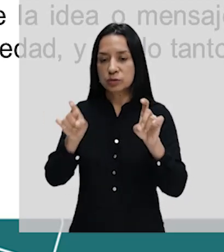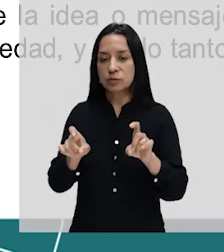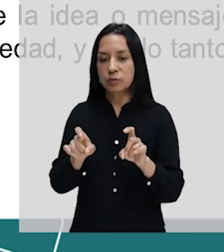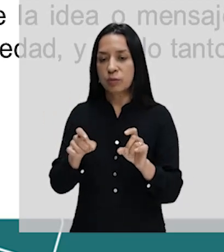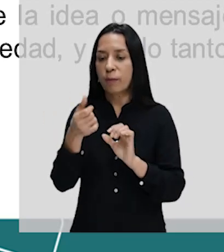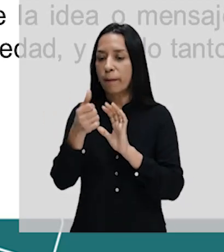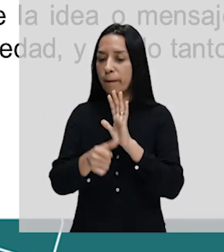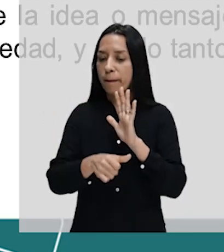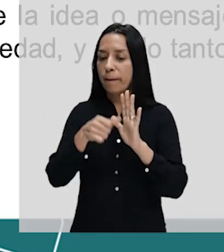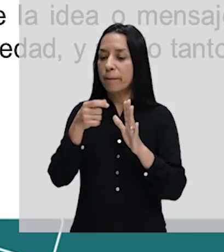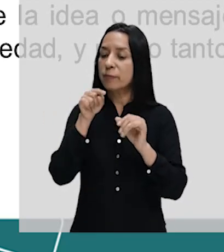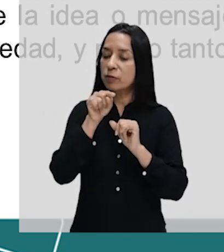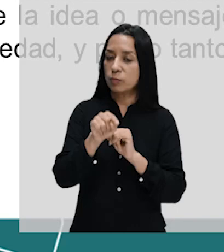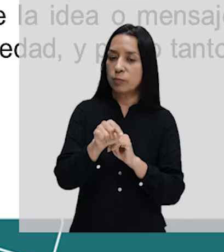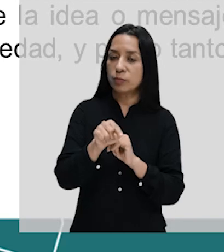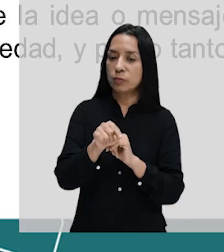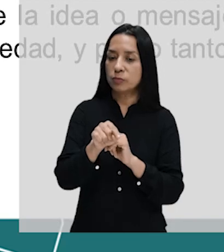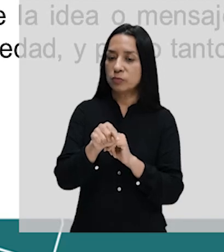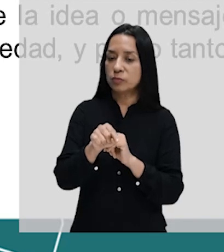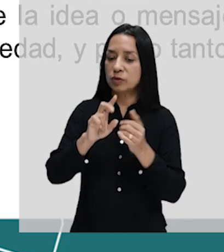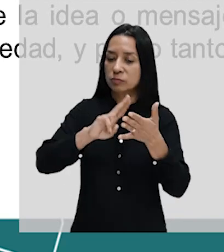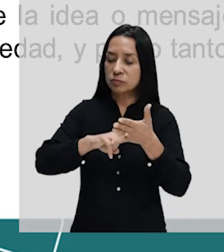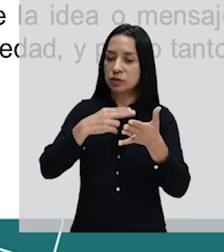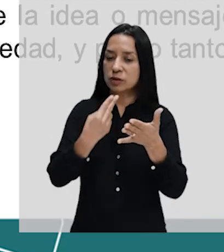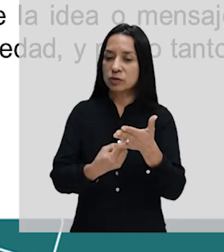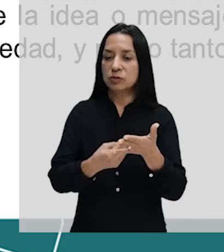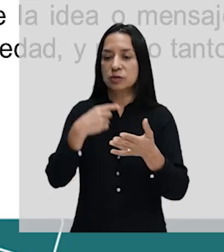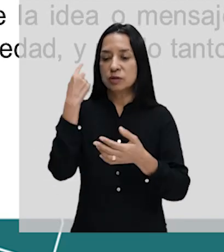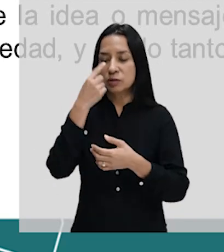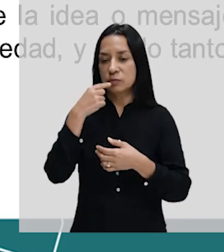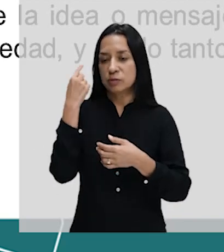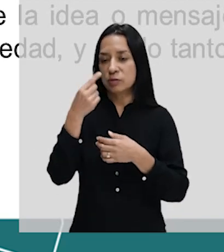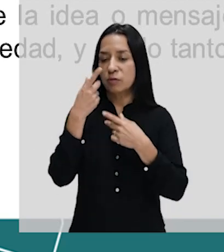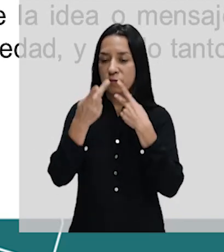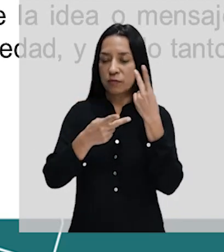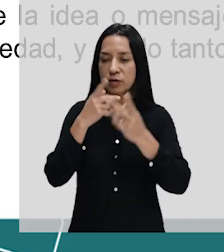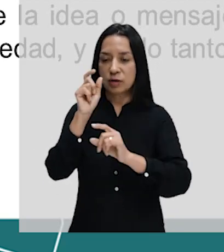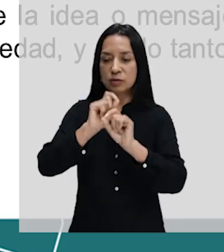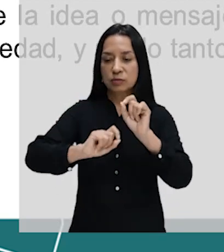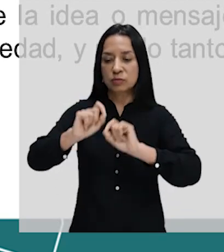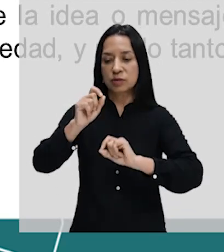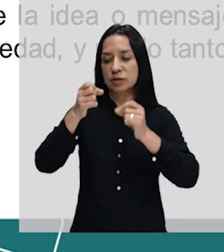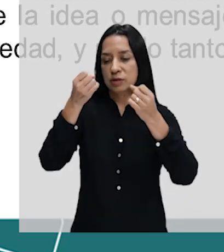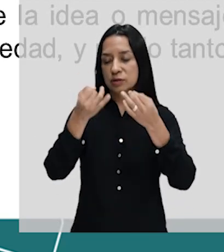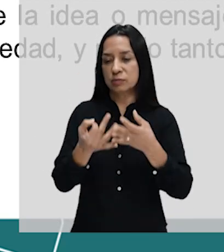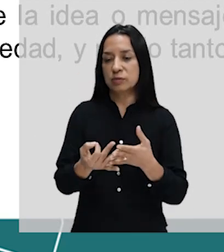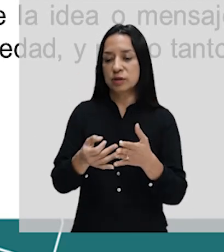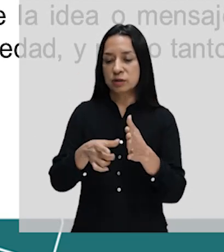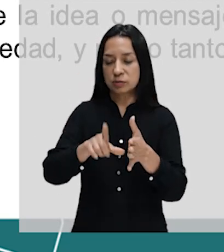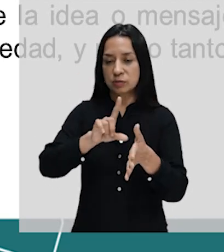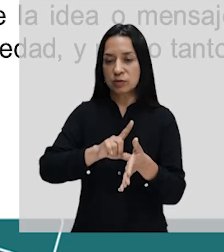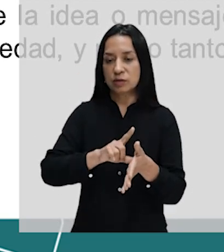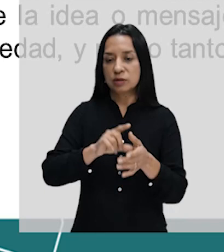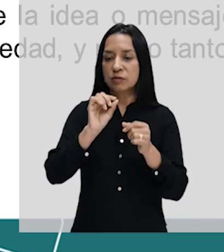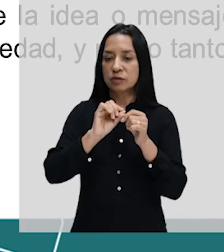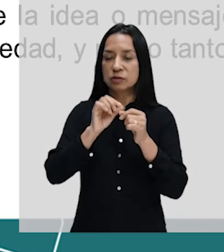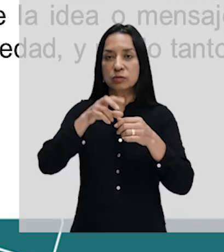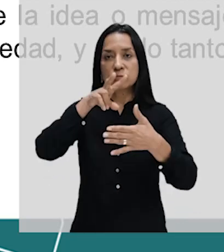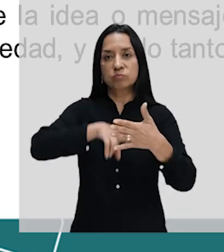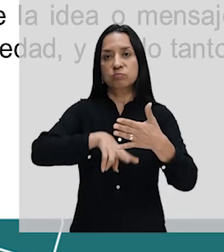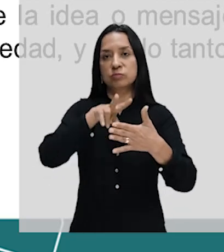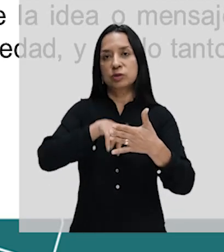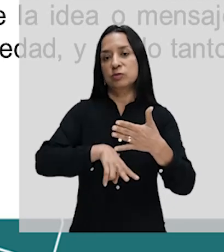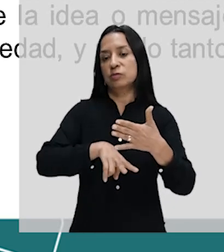Esse primeiro parágrafo aqui que eu acabei de traduzir para vocês, fala muito sobre o que eu estava falando ainda há pouco, de você fazer uma leitura